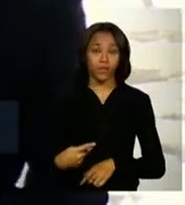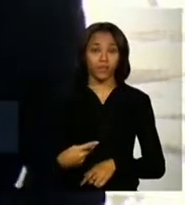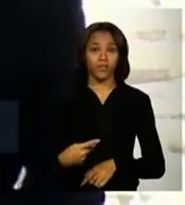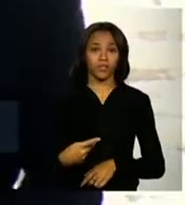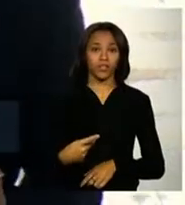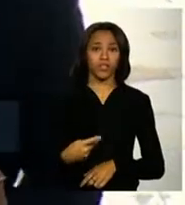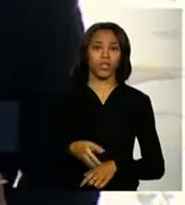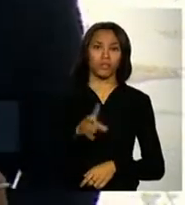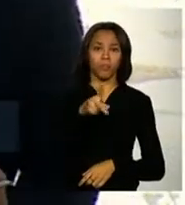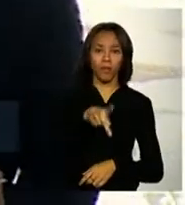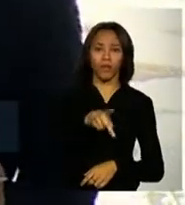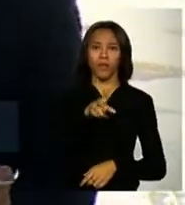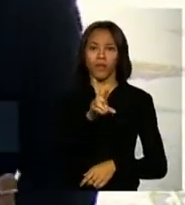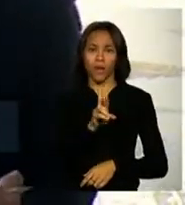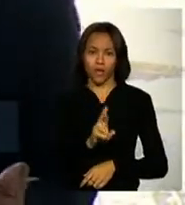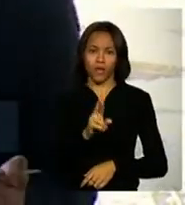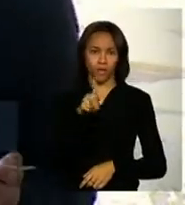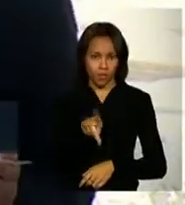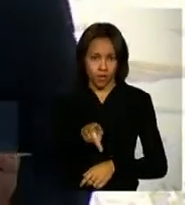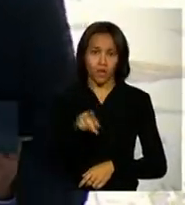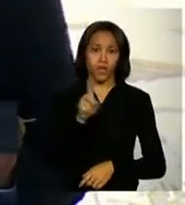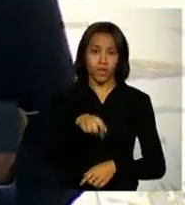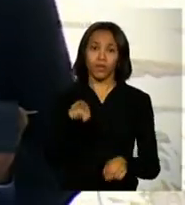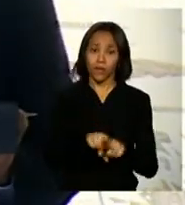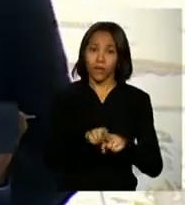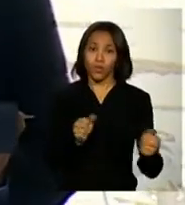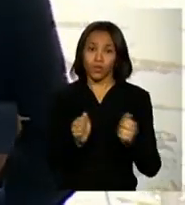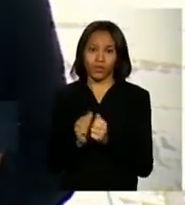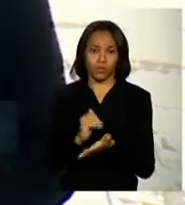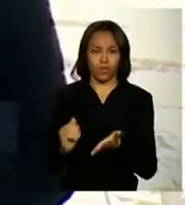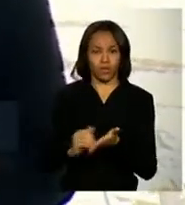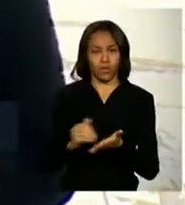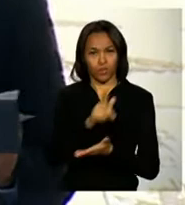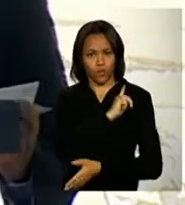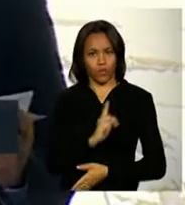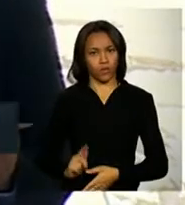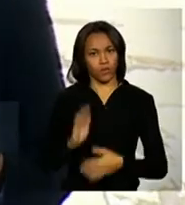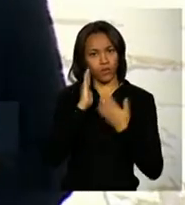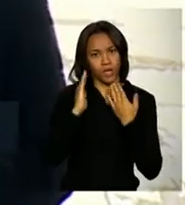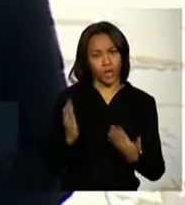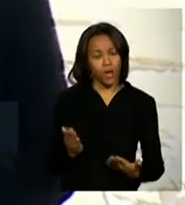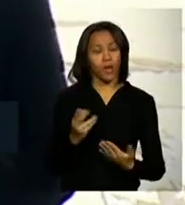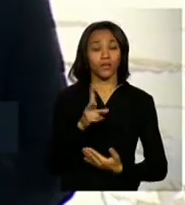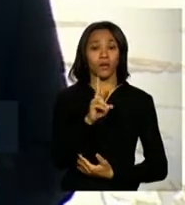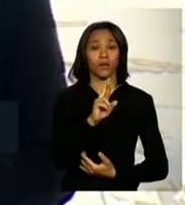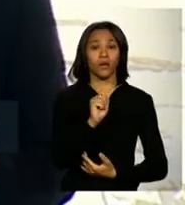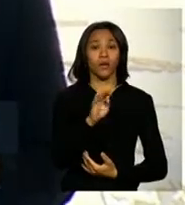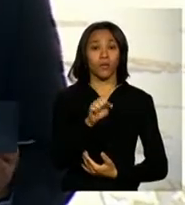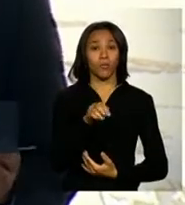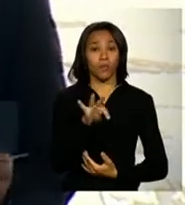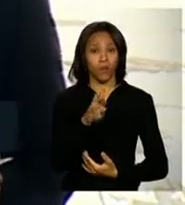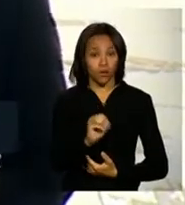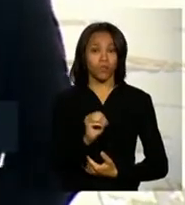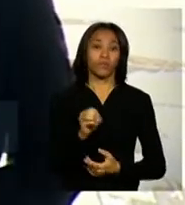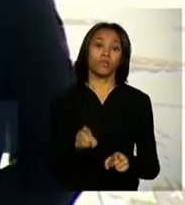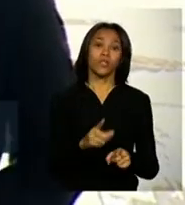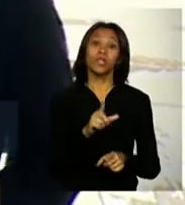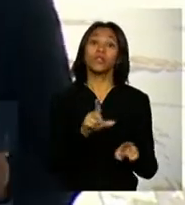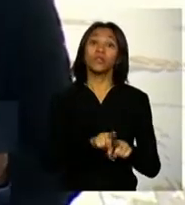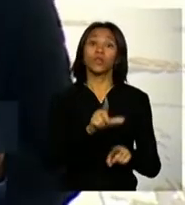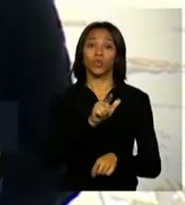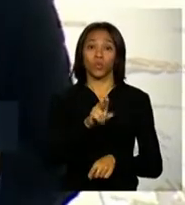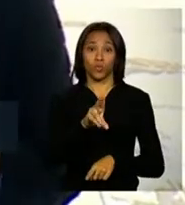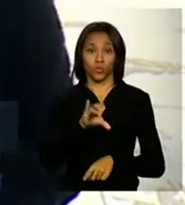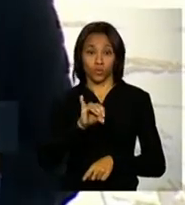prb do Distrito Federal e secretário do governador conosco aqui muito obrigado Roberto Wagner sua presença nos